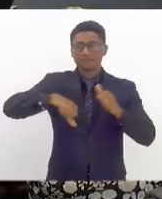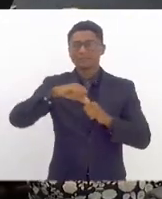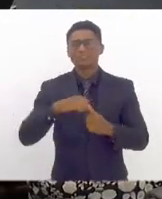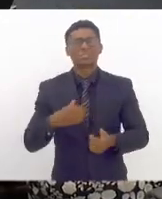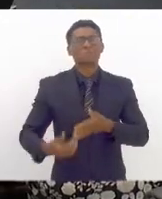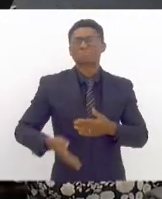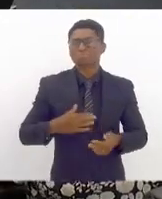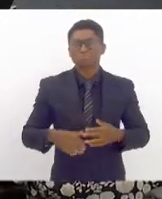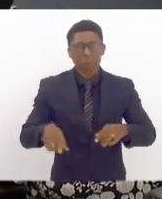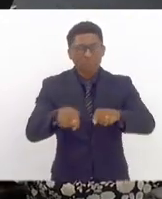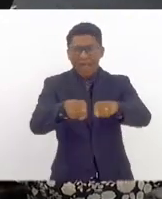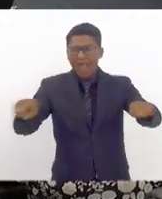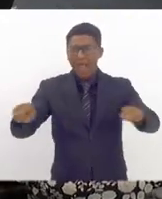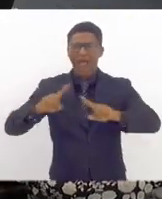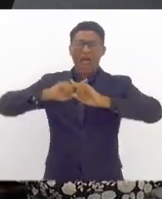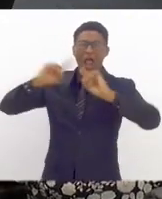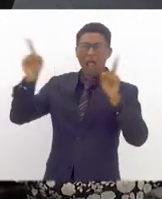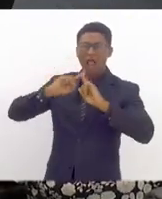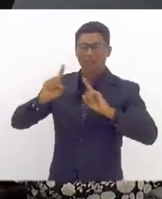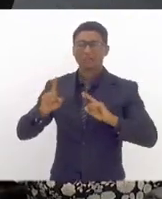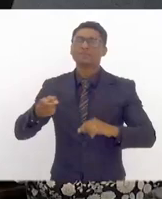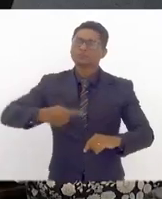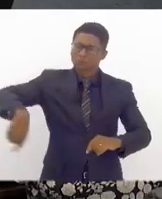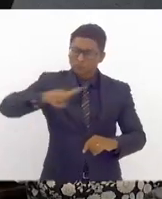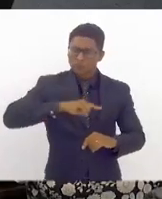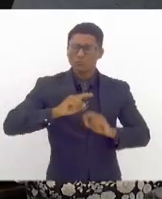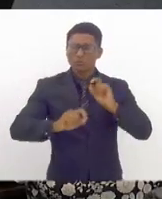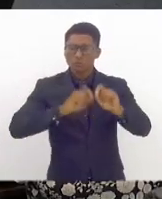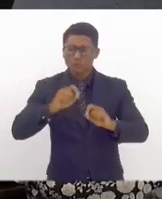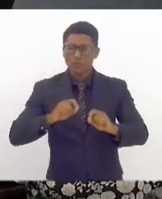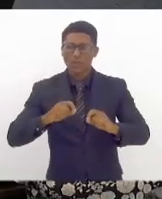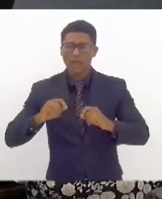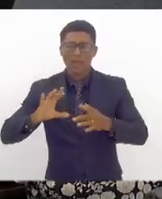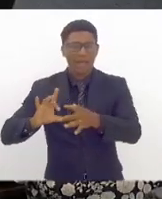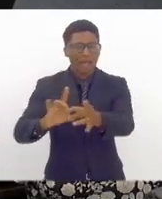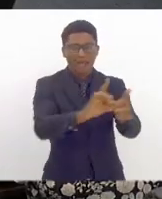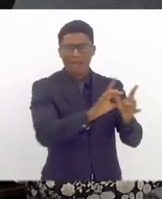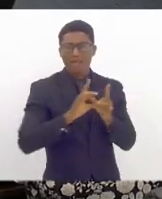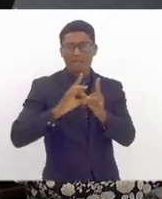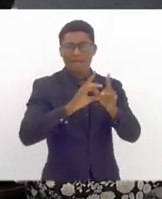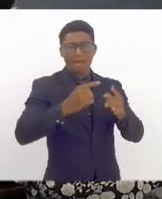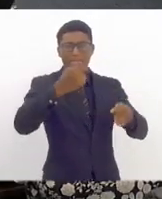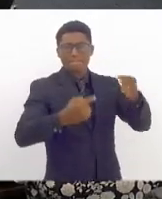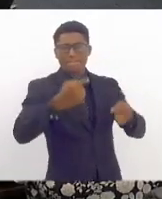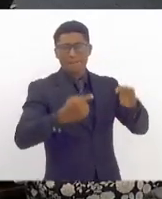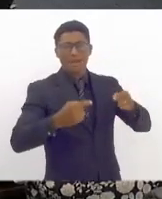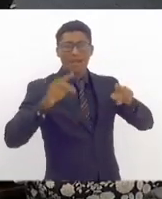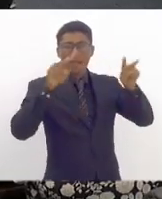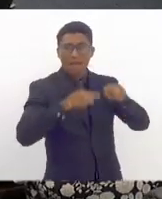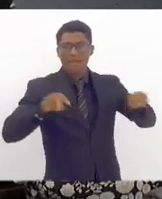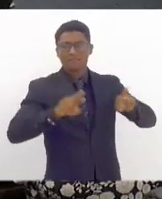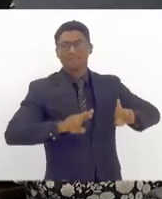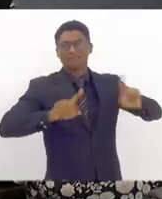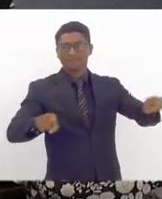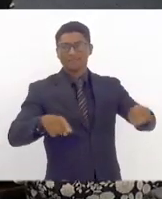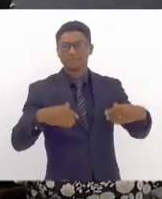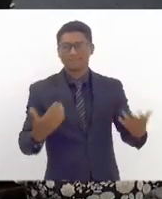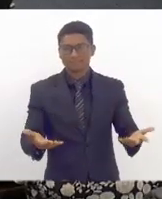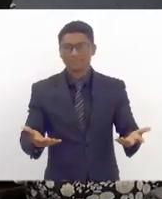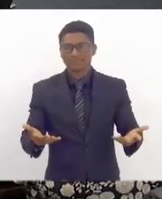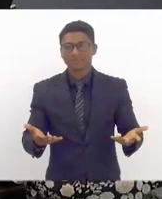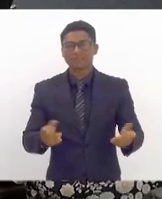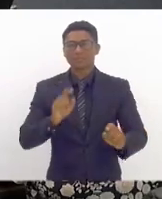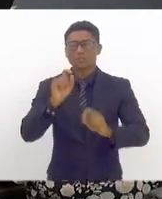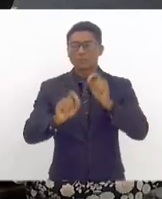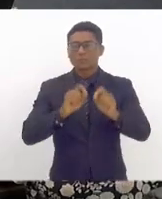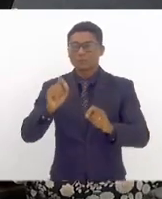não importa se eles vêm com crítica a gente vem para abraçar e mostrar outro papo de política levantar empírica por além